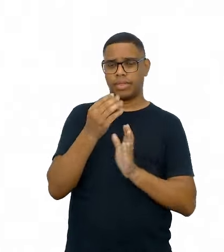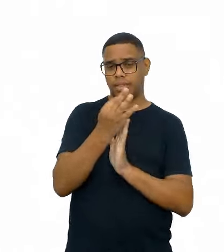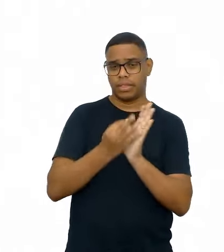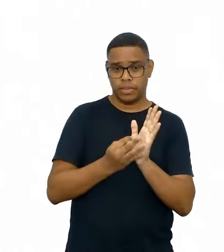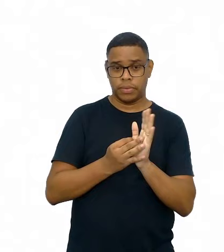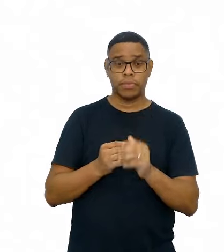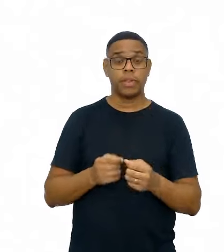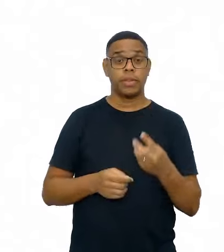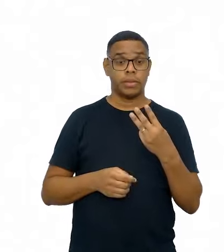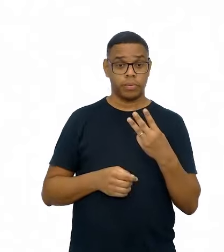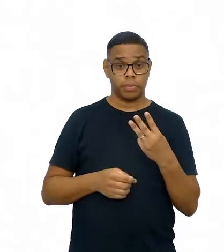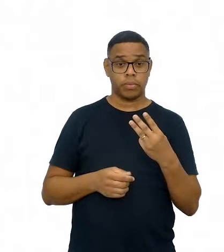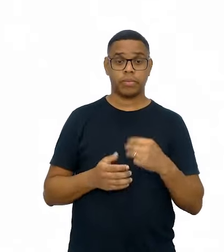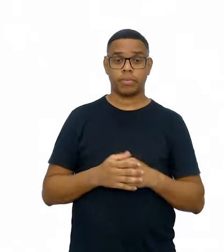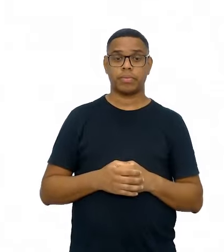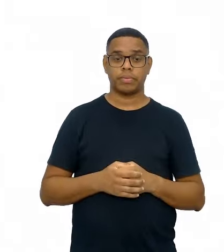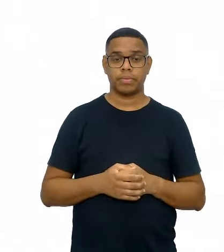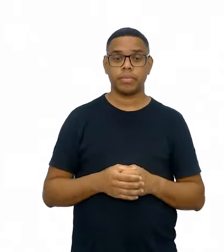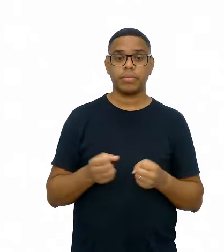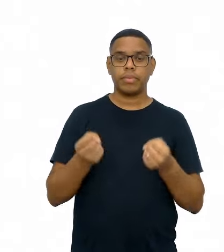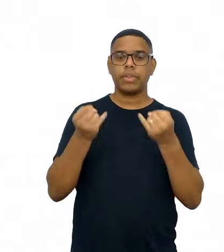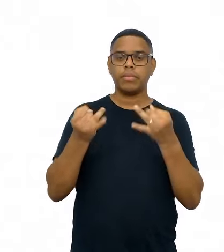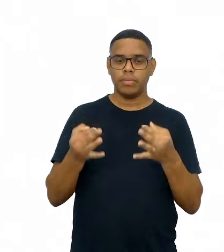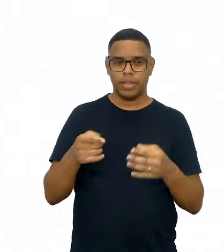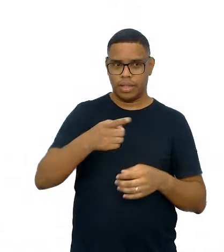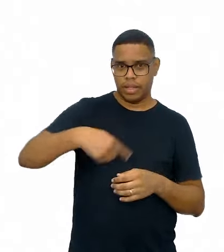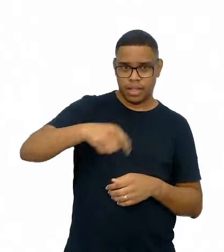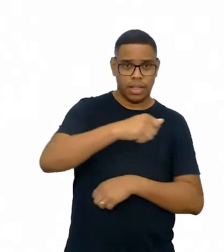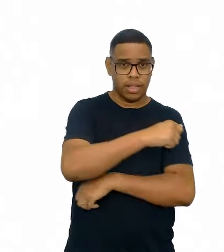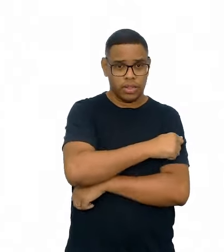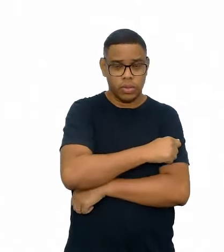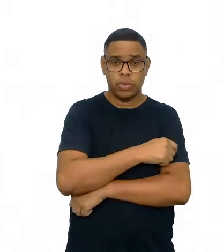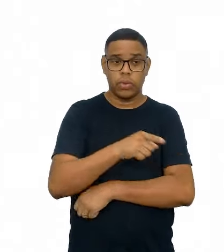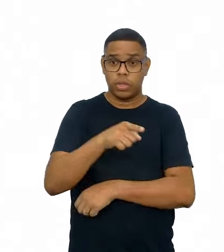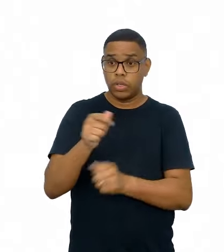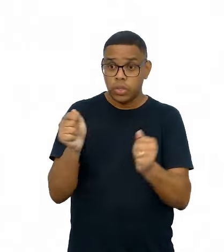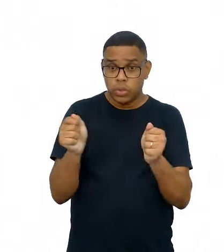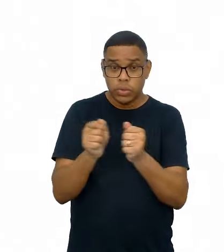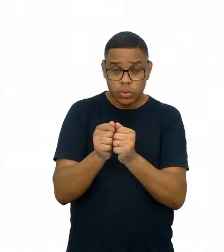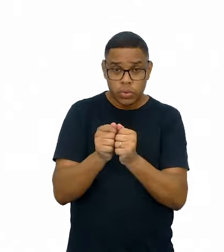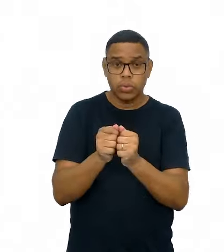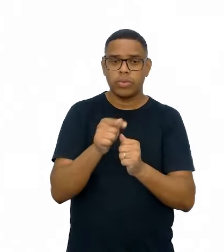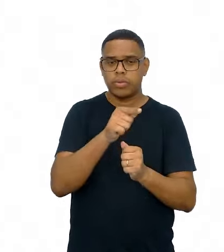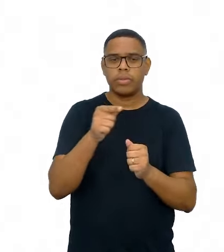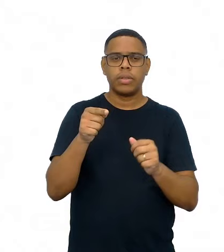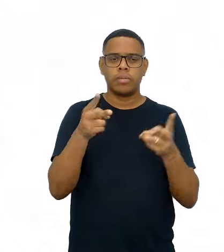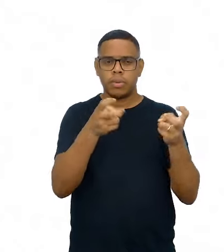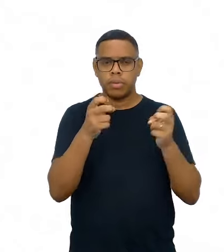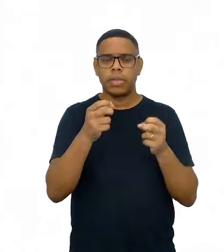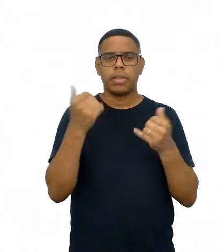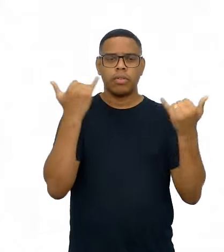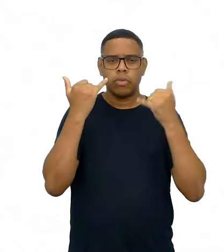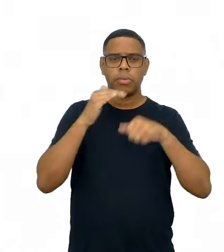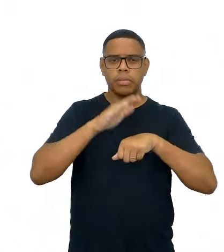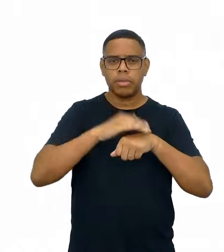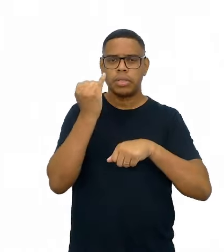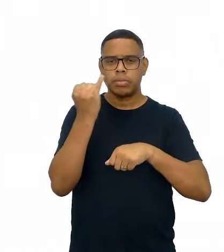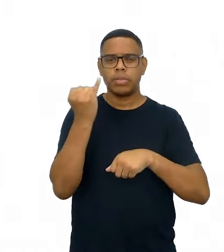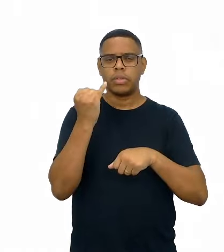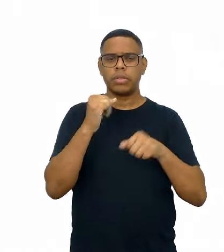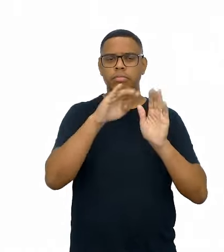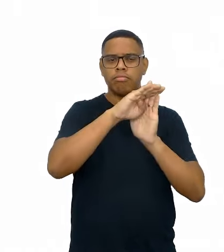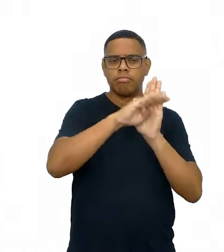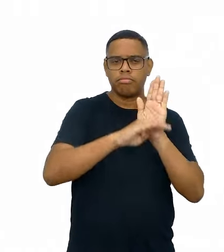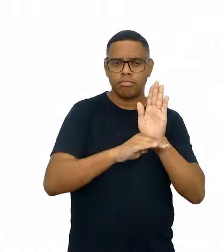as informações mais importantes de cada parágrafo. A mediação nossa, né, professores, aí